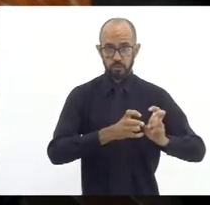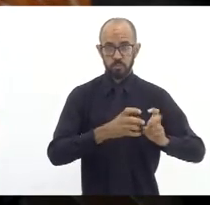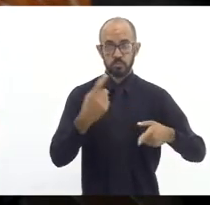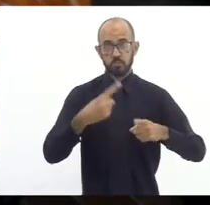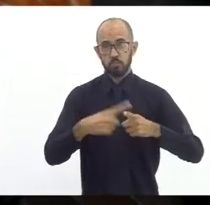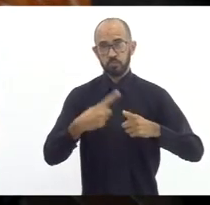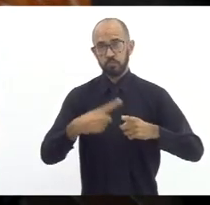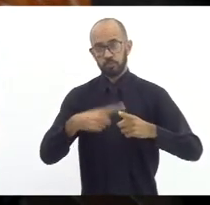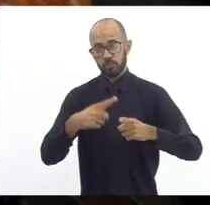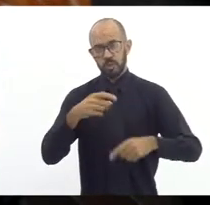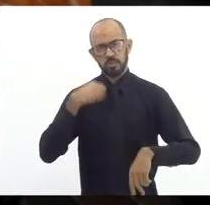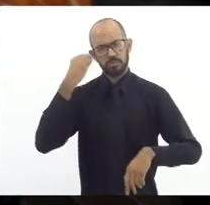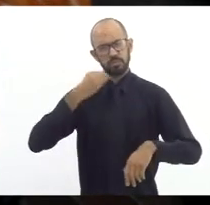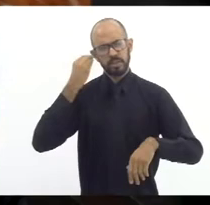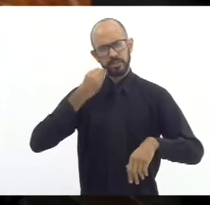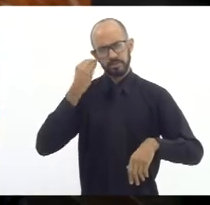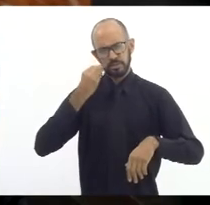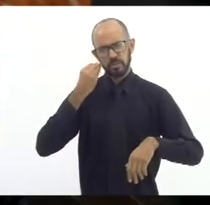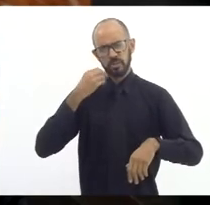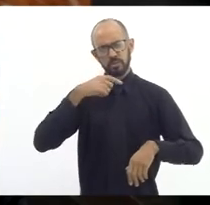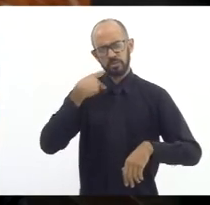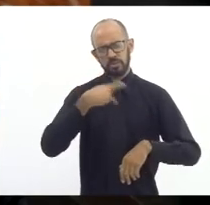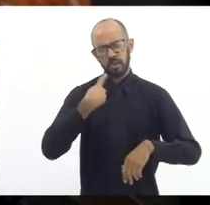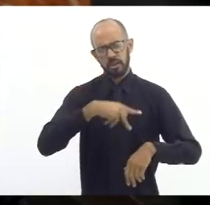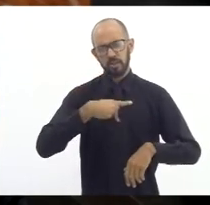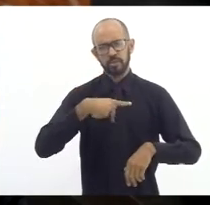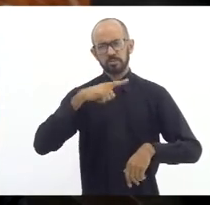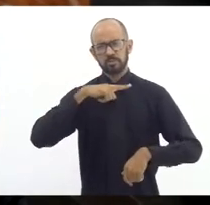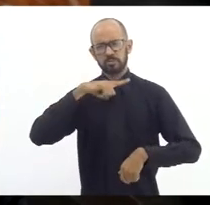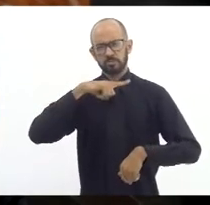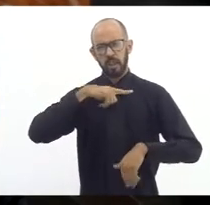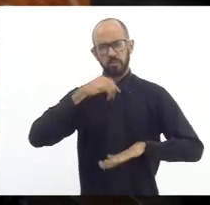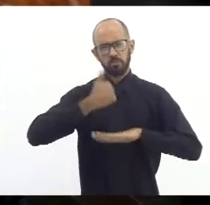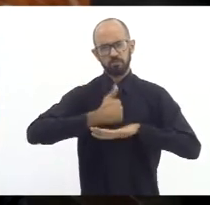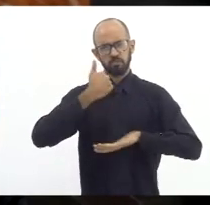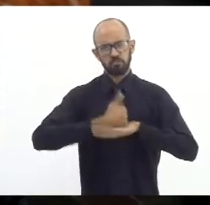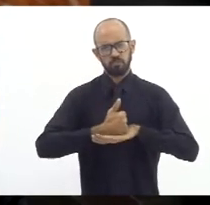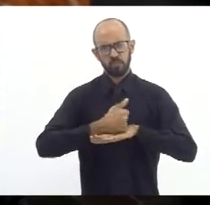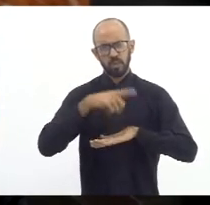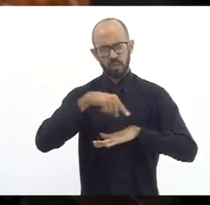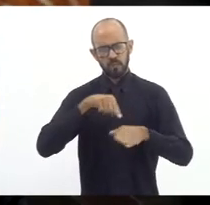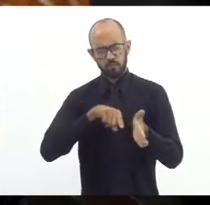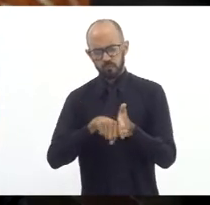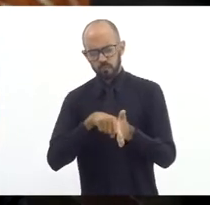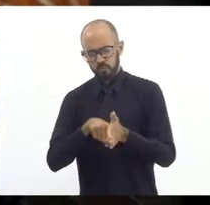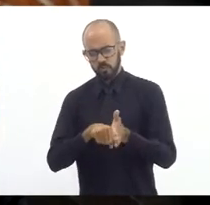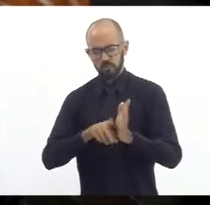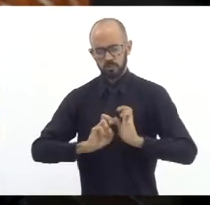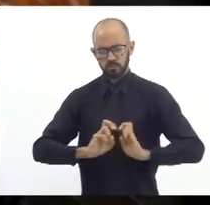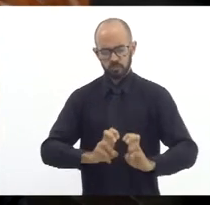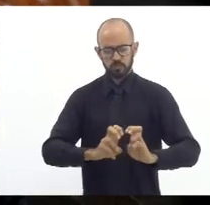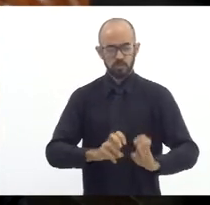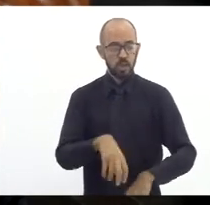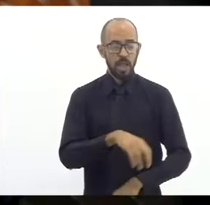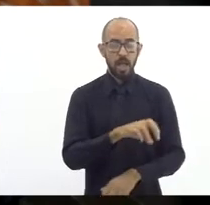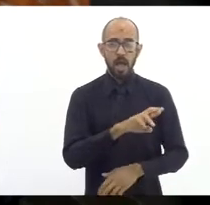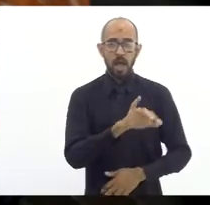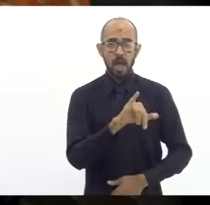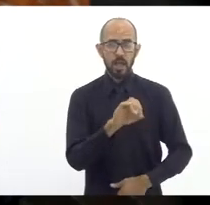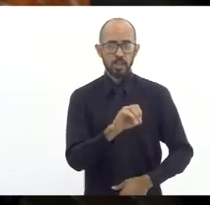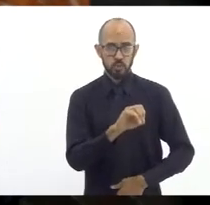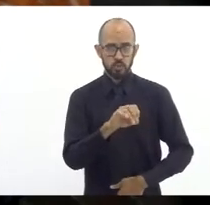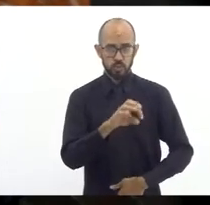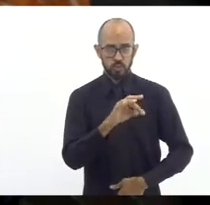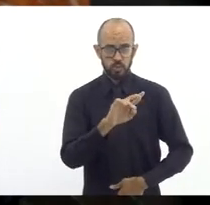a expertise dos servidores da Central Logística é a fiscalização ferroviária. E os servidores, esses